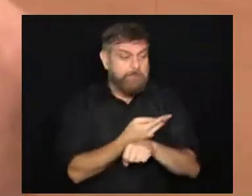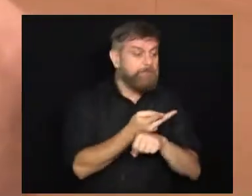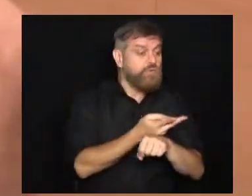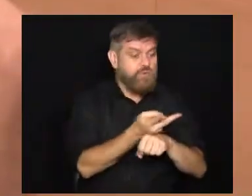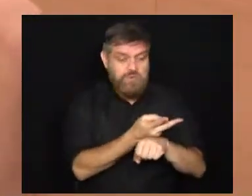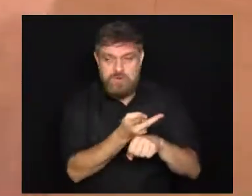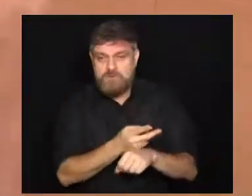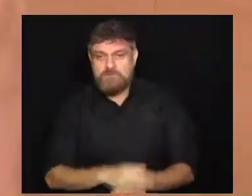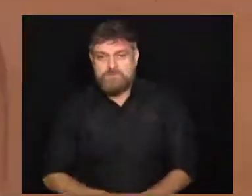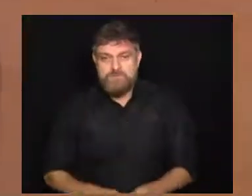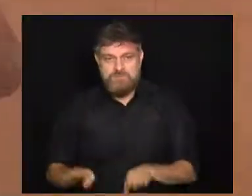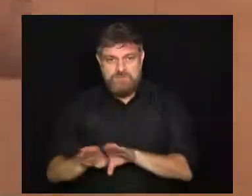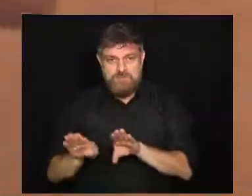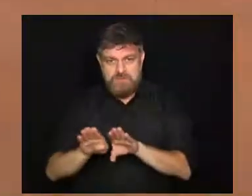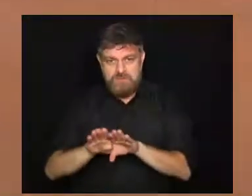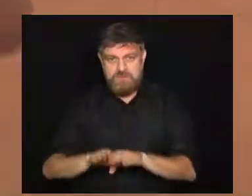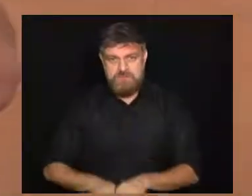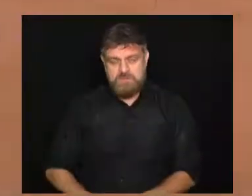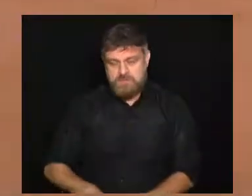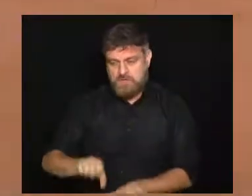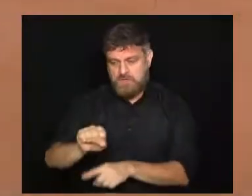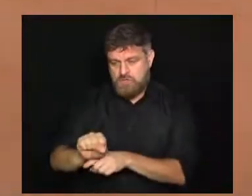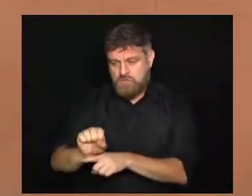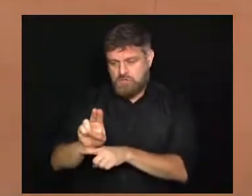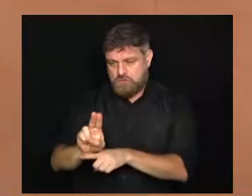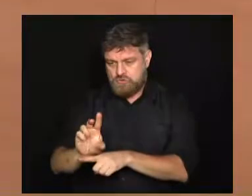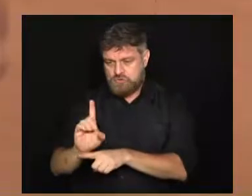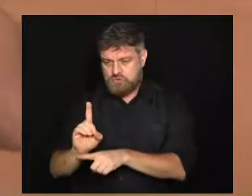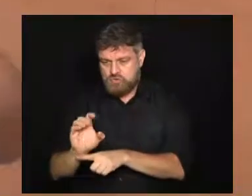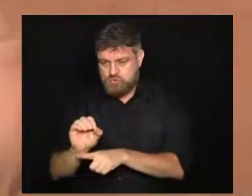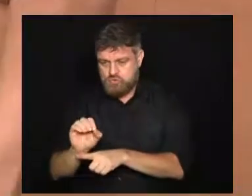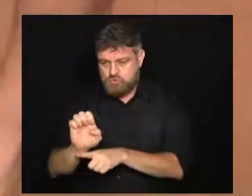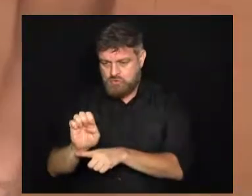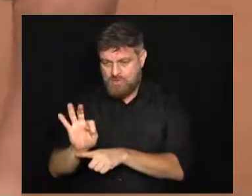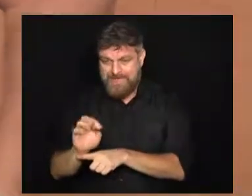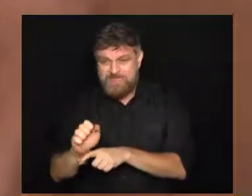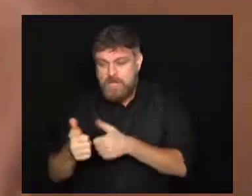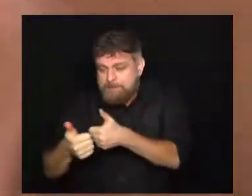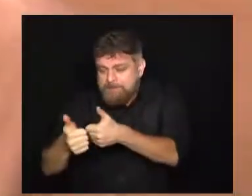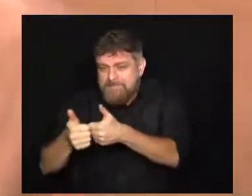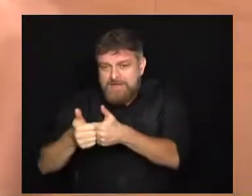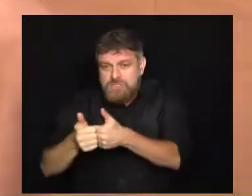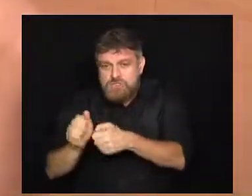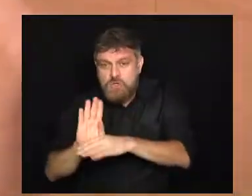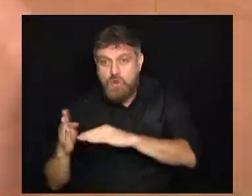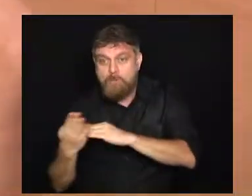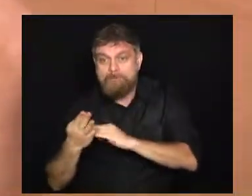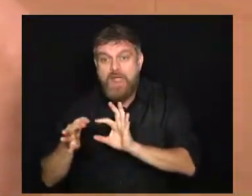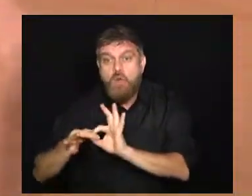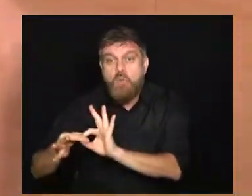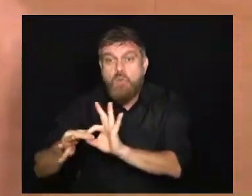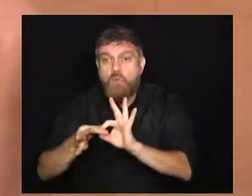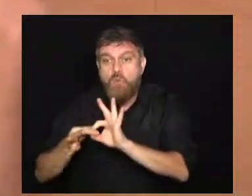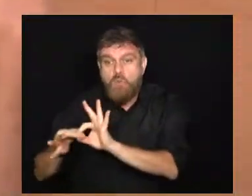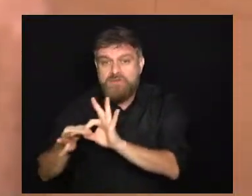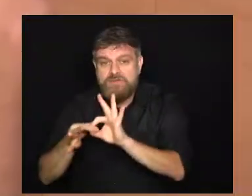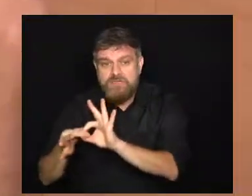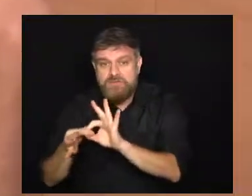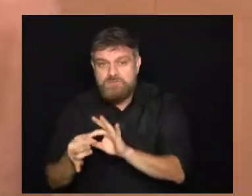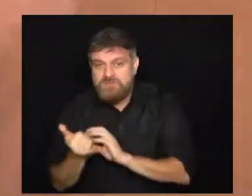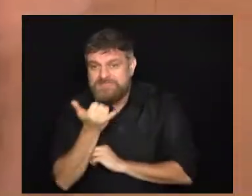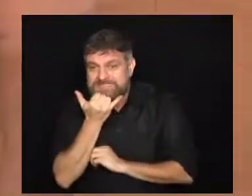a região do Tancredo Neves, próximo à Vila União, é uma área que... Melhor, desculpa, no